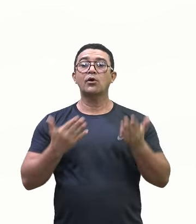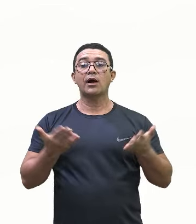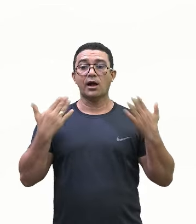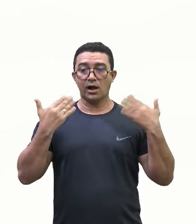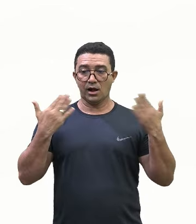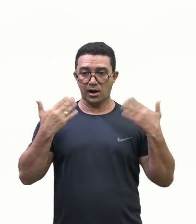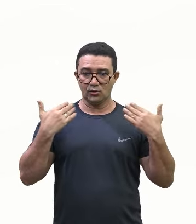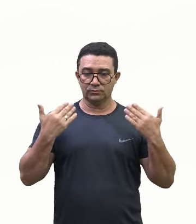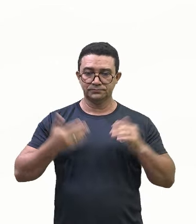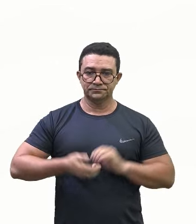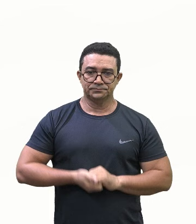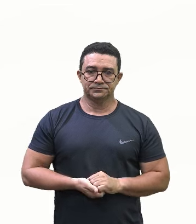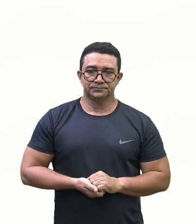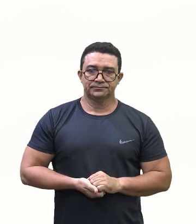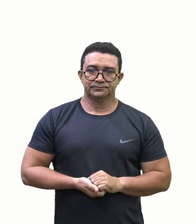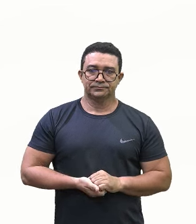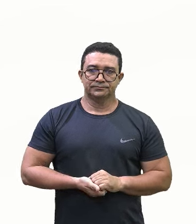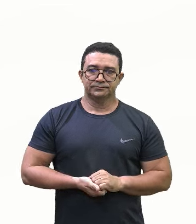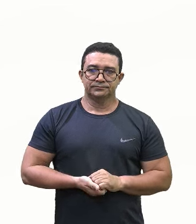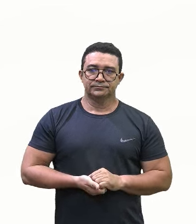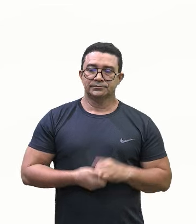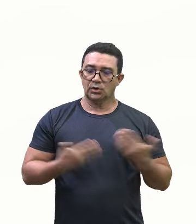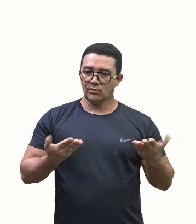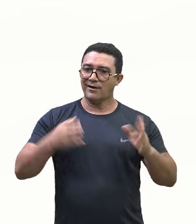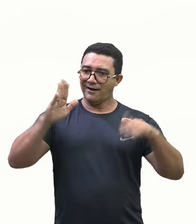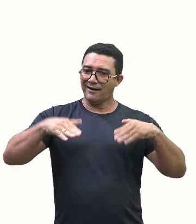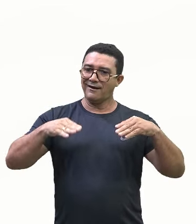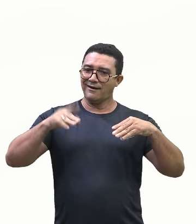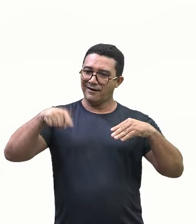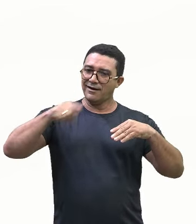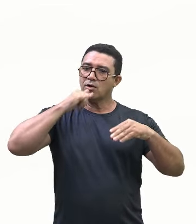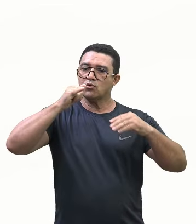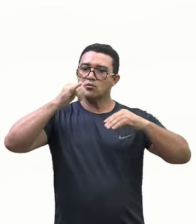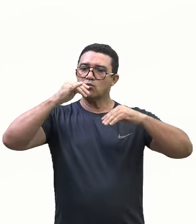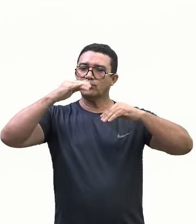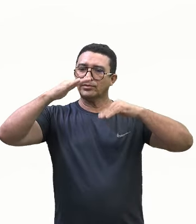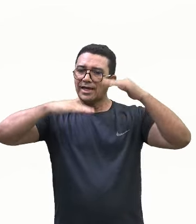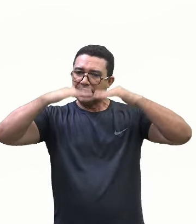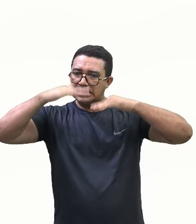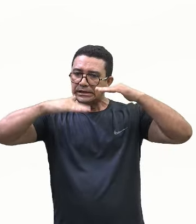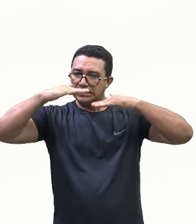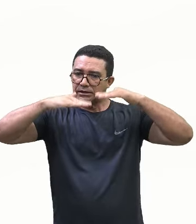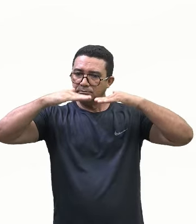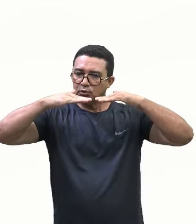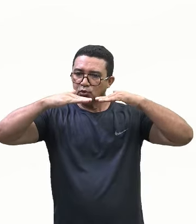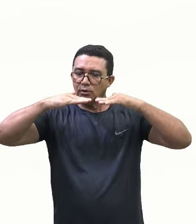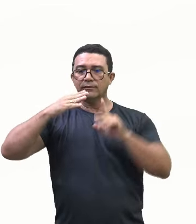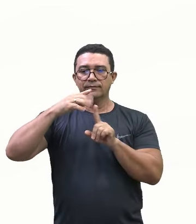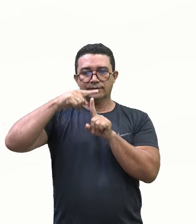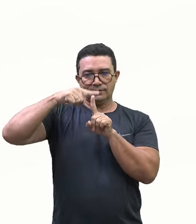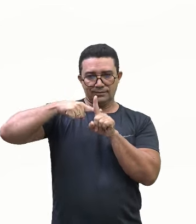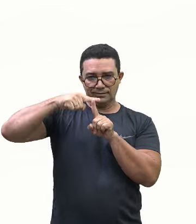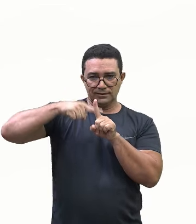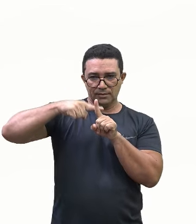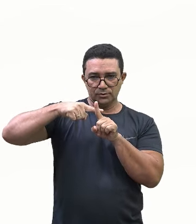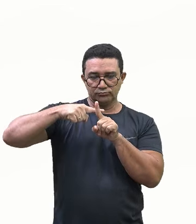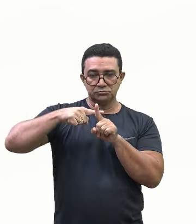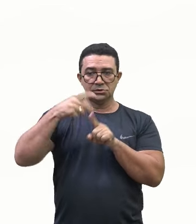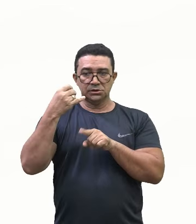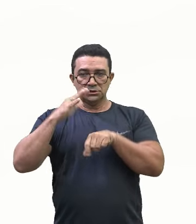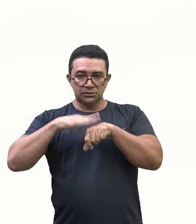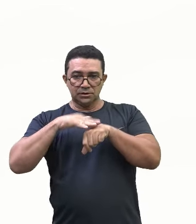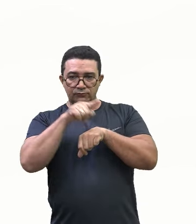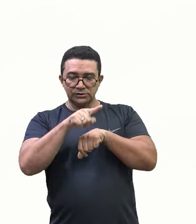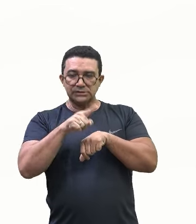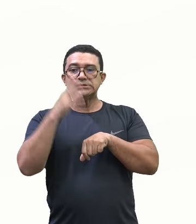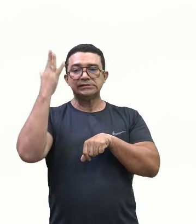Então, isso é o chamado equilíbrio térmico. Lembra que eu falei para vocês que quando vocês entendem das propriedades